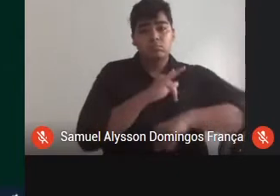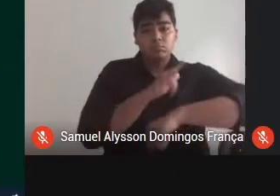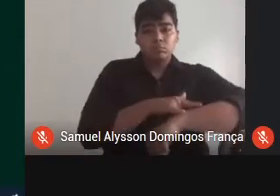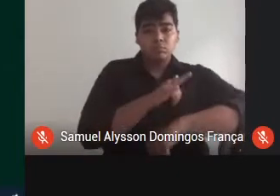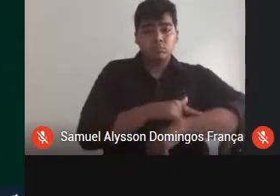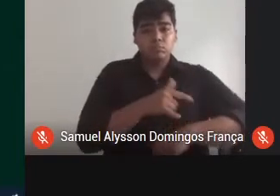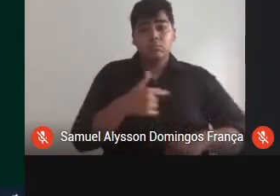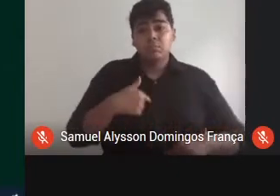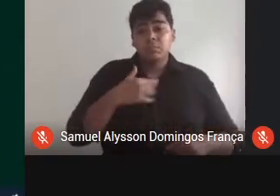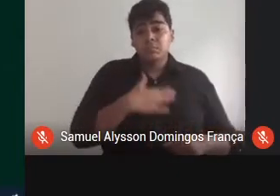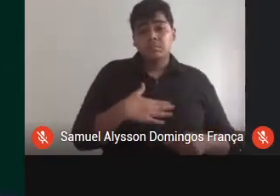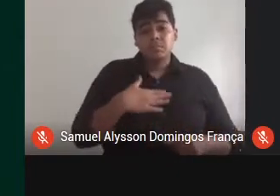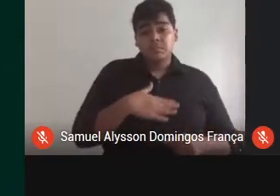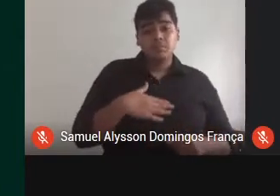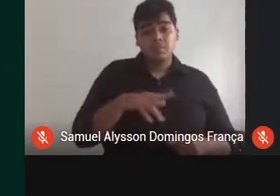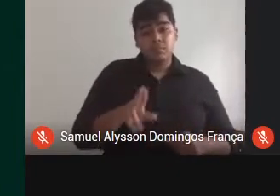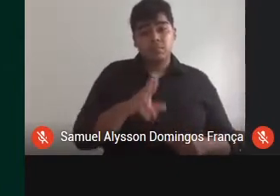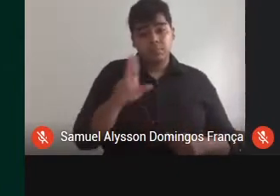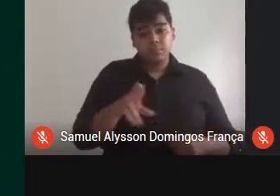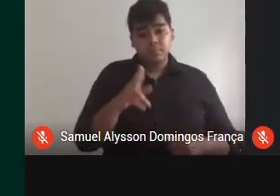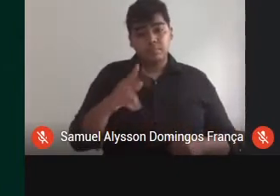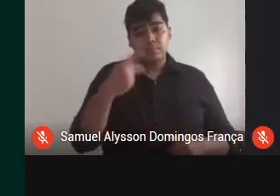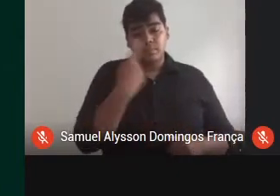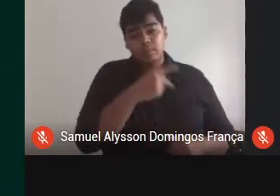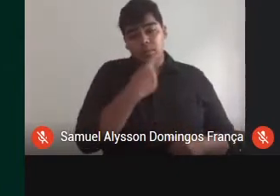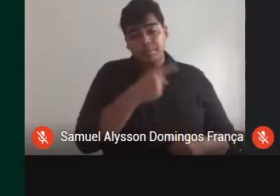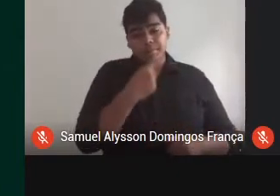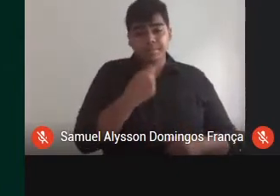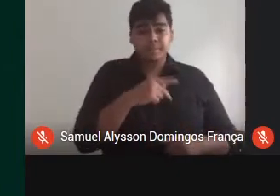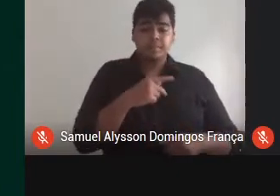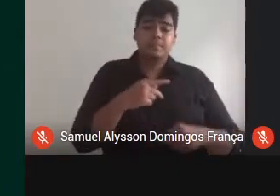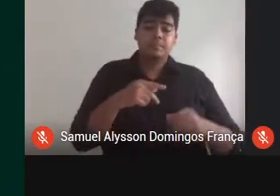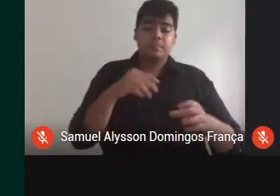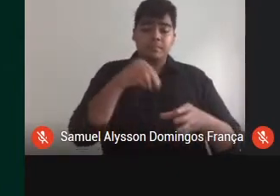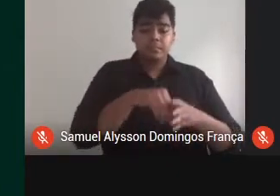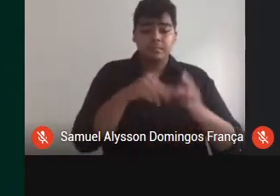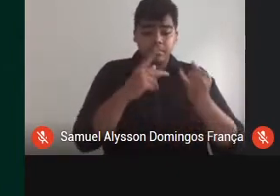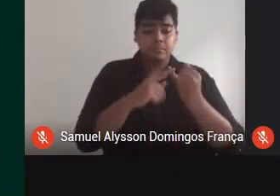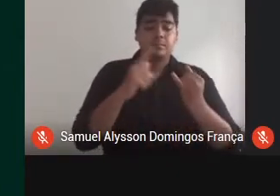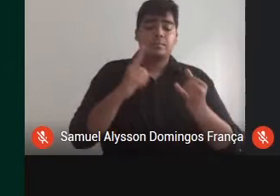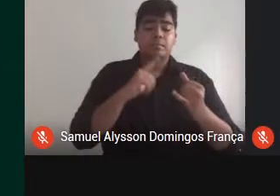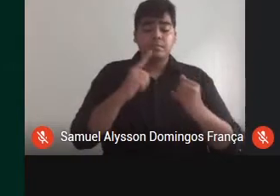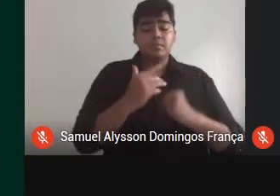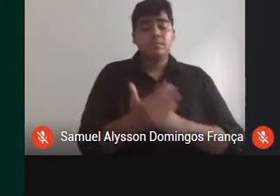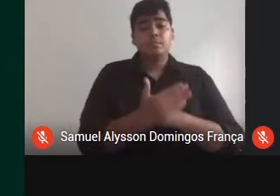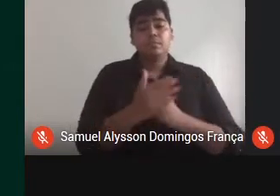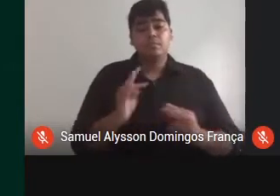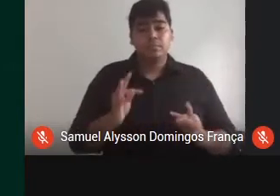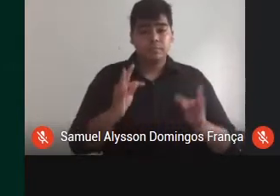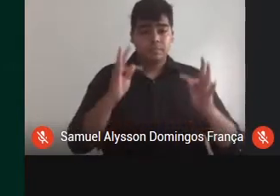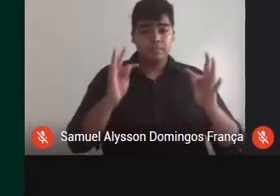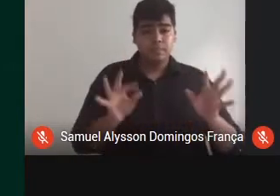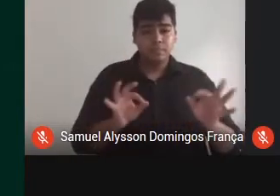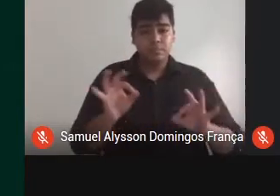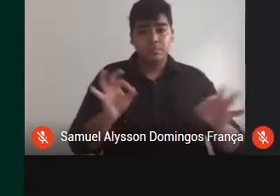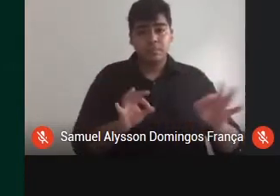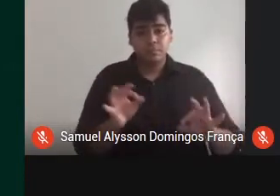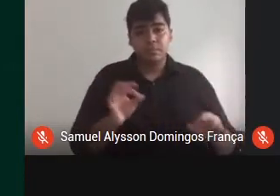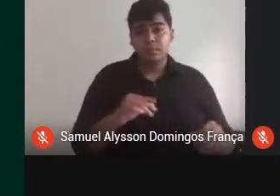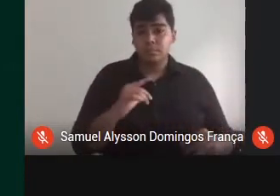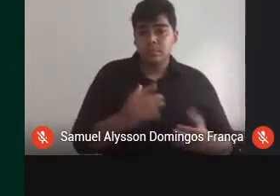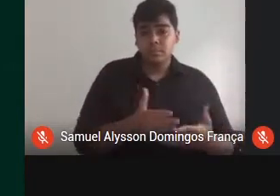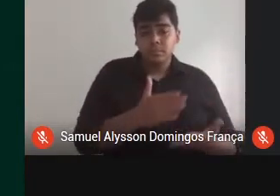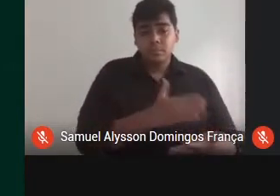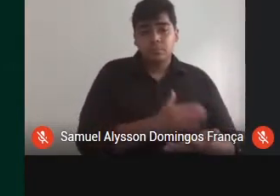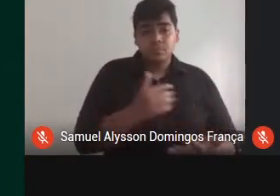usar a própria ferramenta. A própria ferramenta tem vários recursos. O próprio Revit, normalmente, antes de realizar um projeto, eu